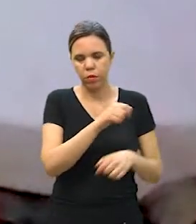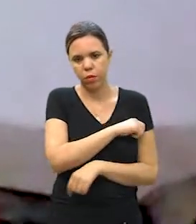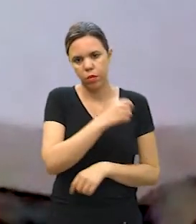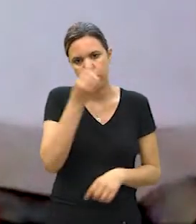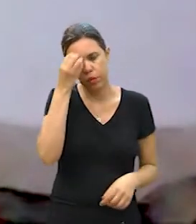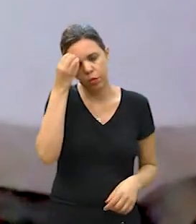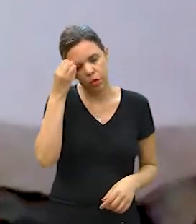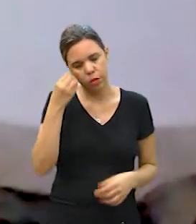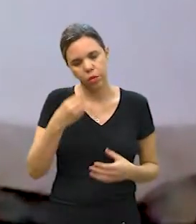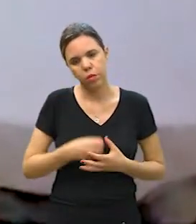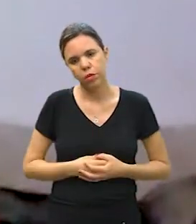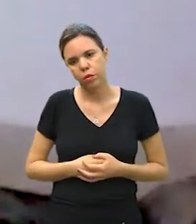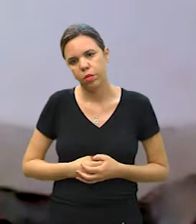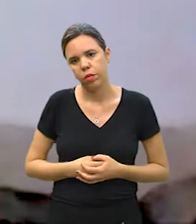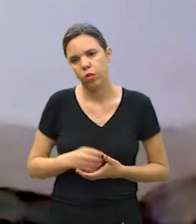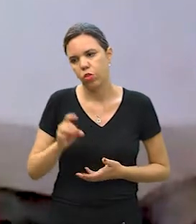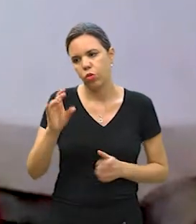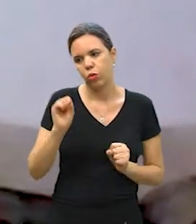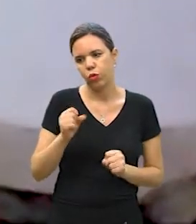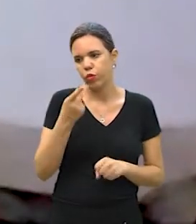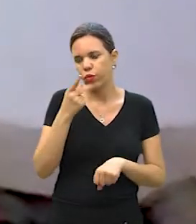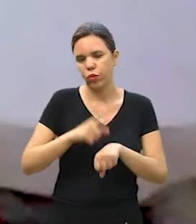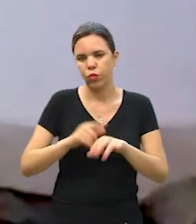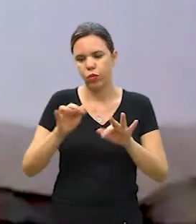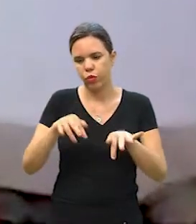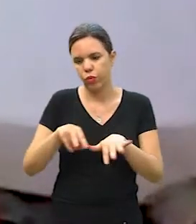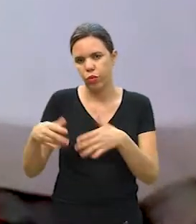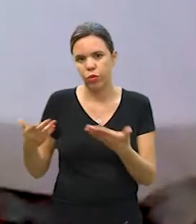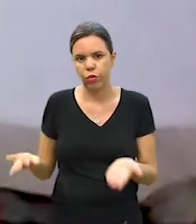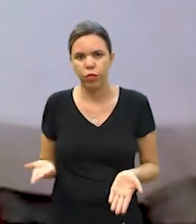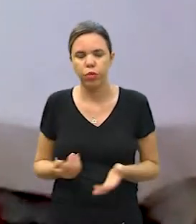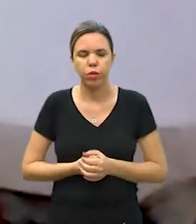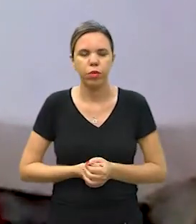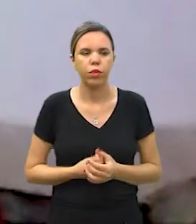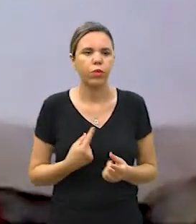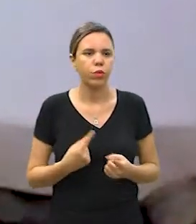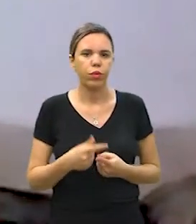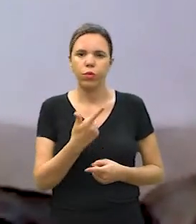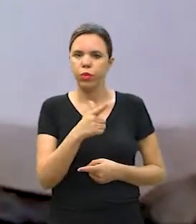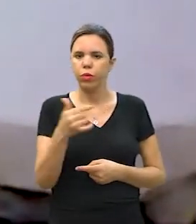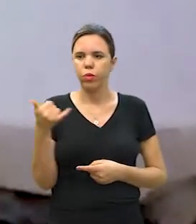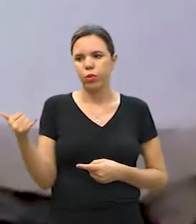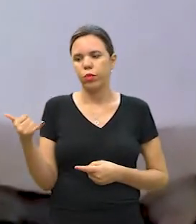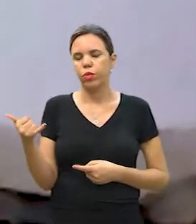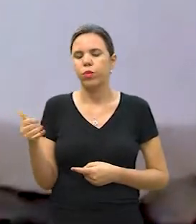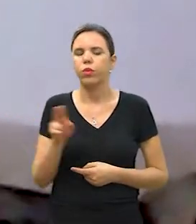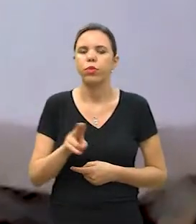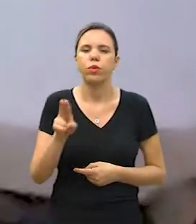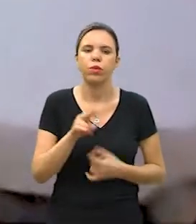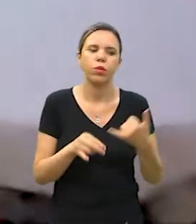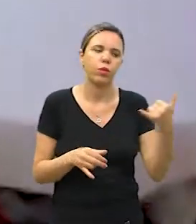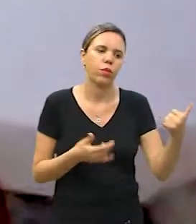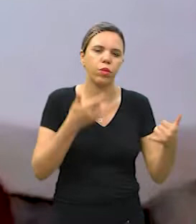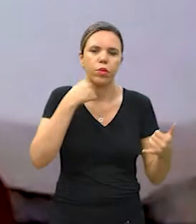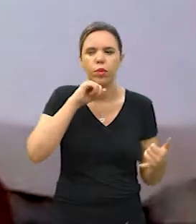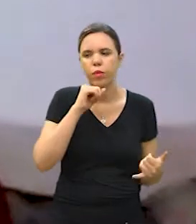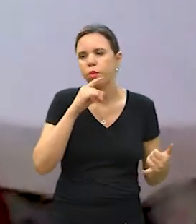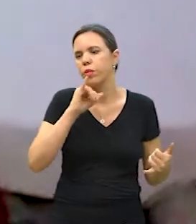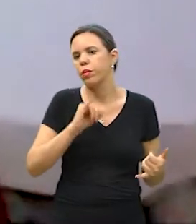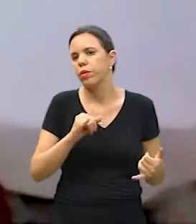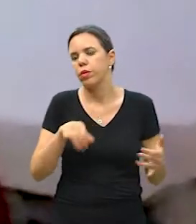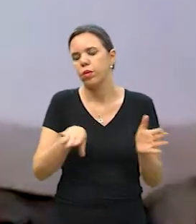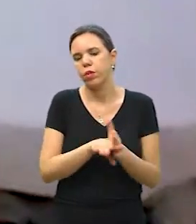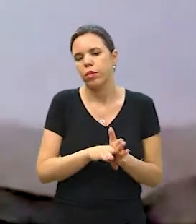um estudante ou uma estudante que só pode falar comigo no final de semana, porque não tem o celular, vai usar o celular do pai ou da